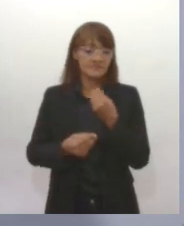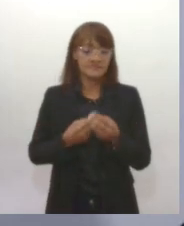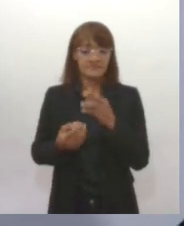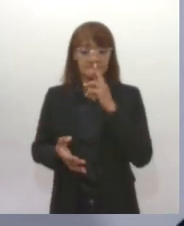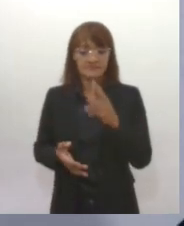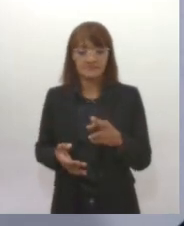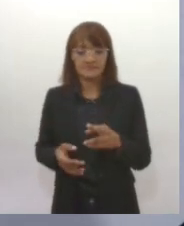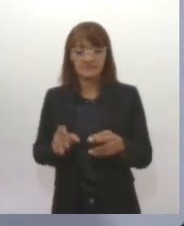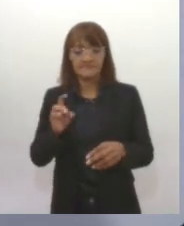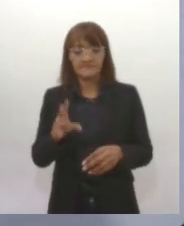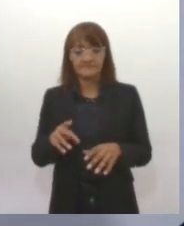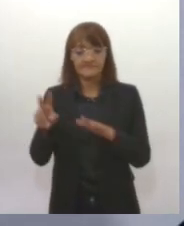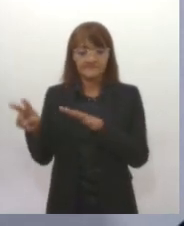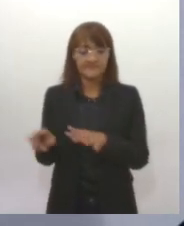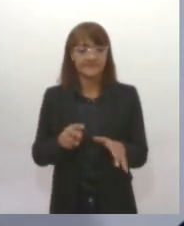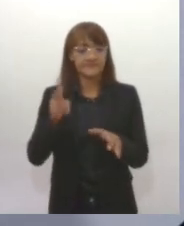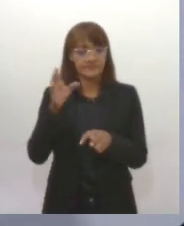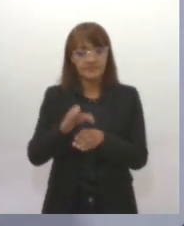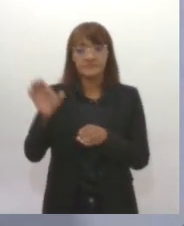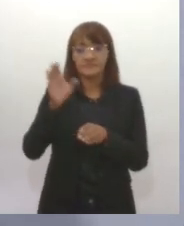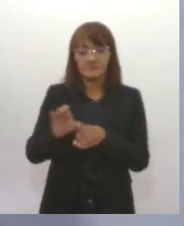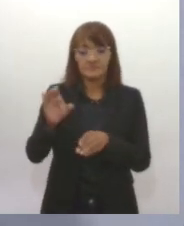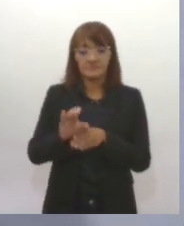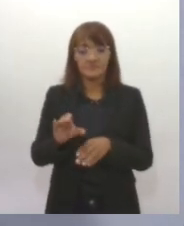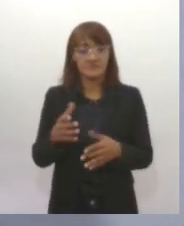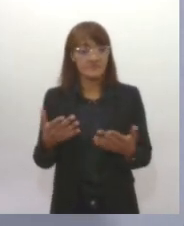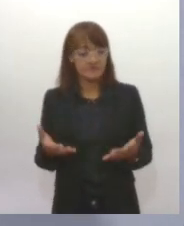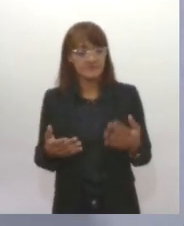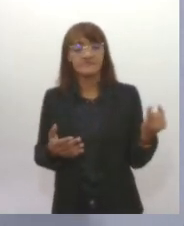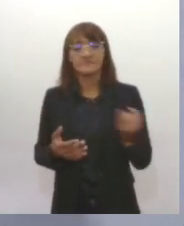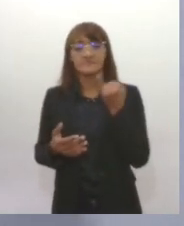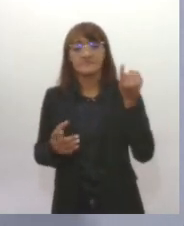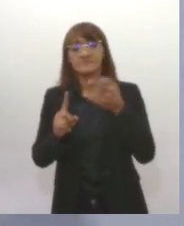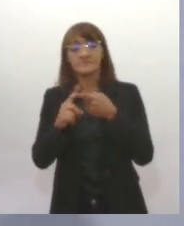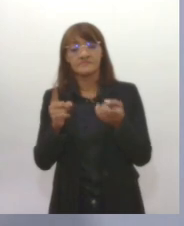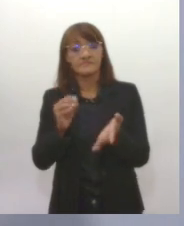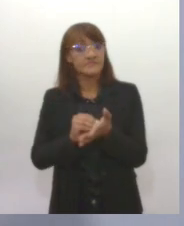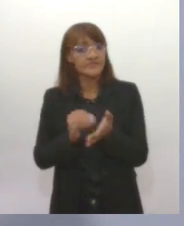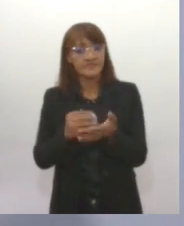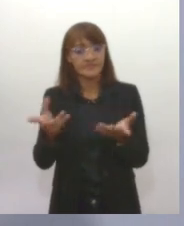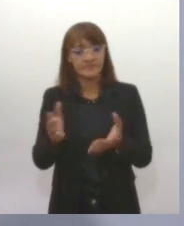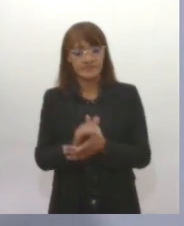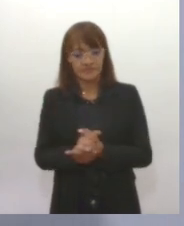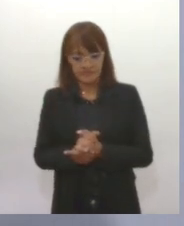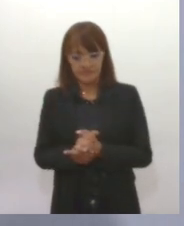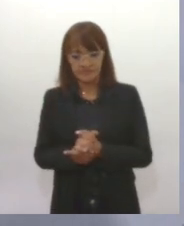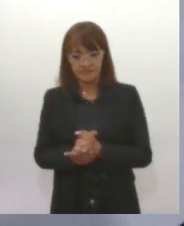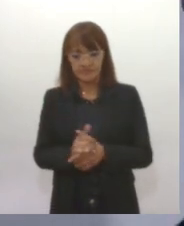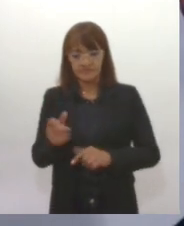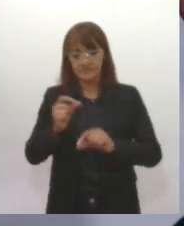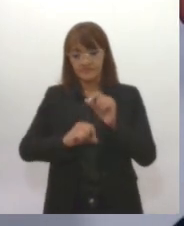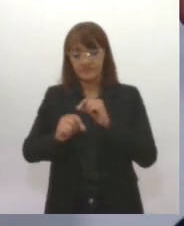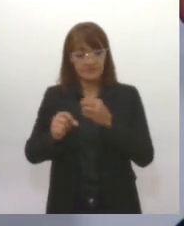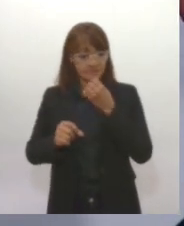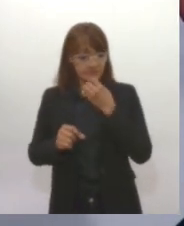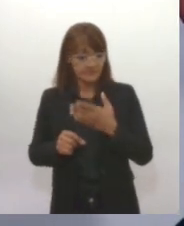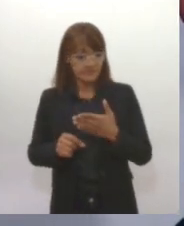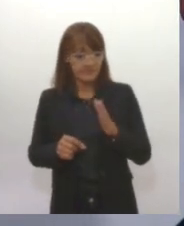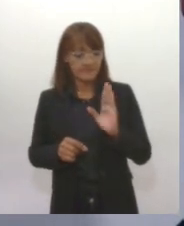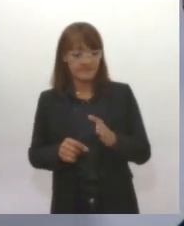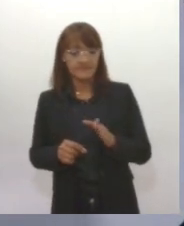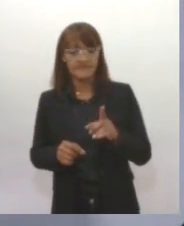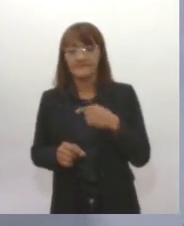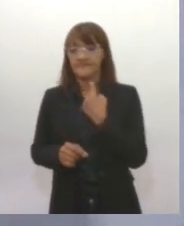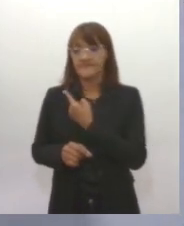conscientização, que é importante, mas não tem efetivamente um resultado prático. E a gente agendou aí uma reunião lá